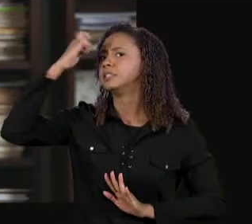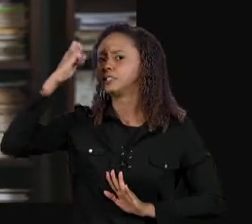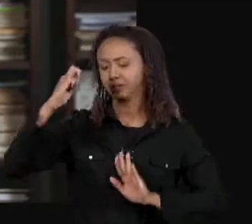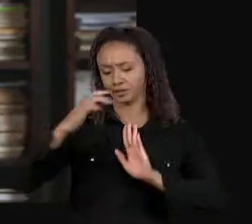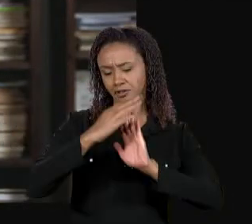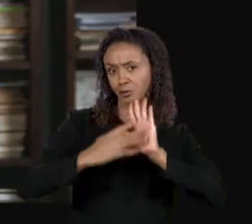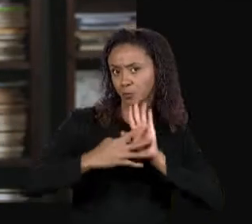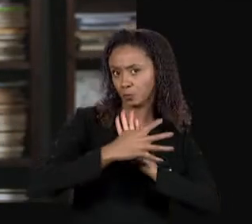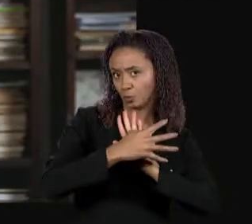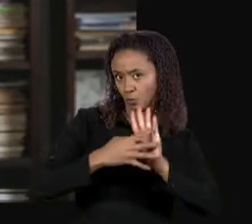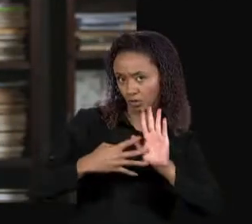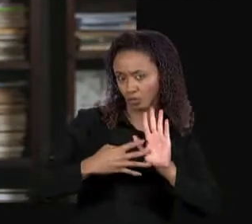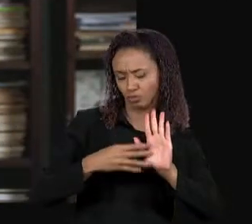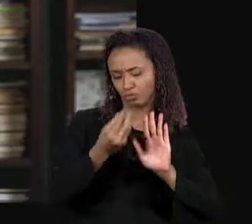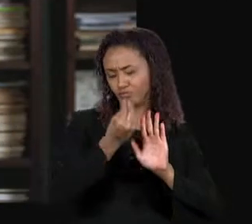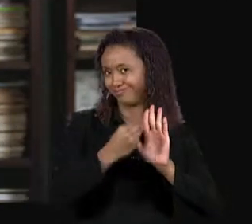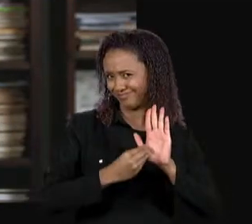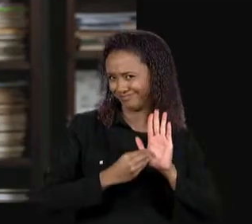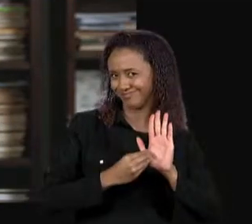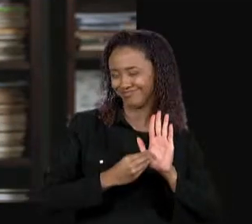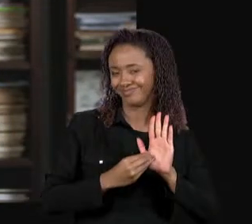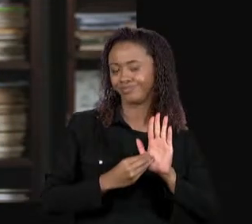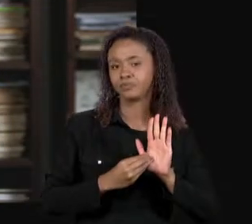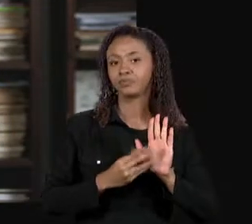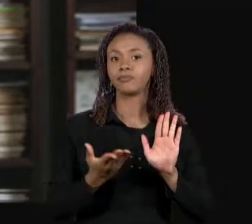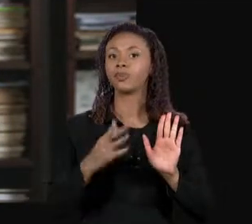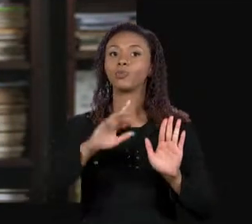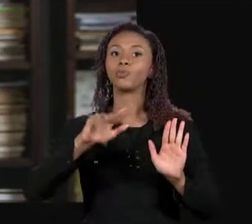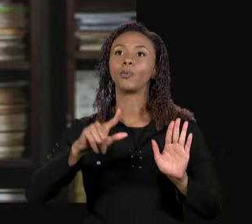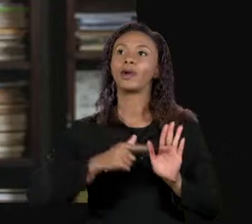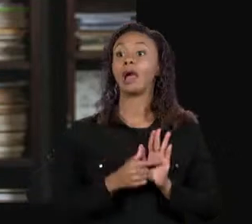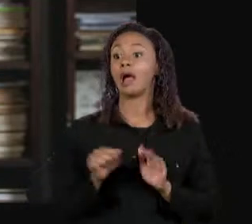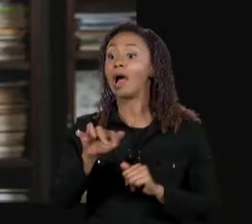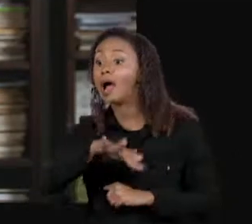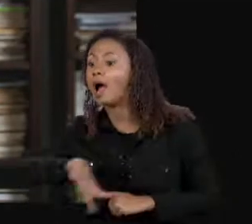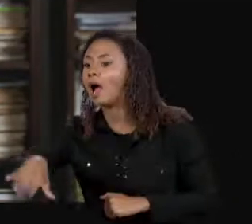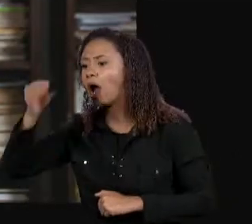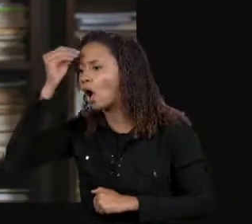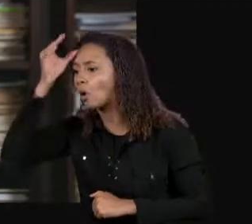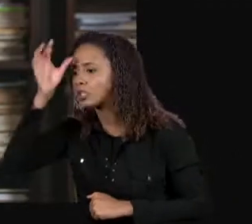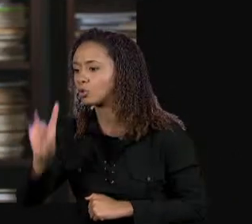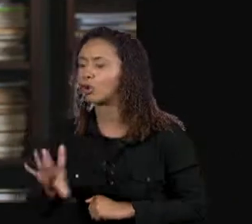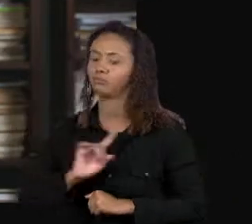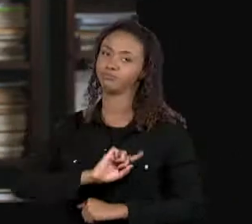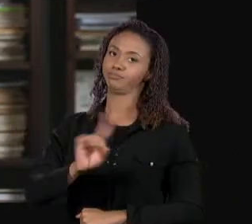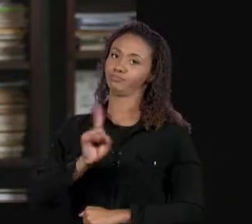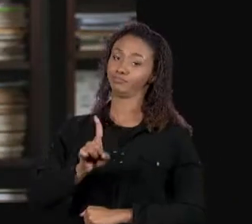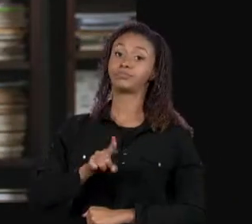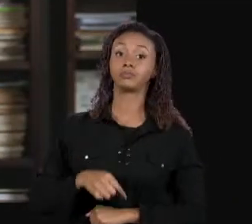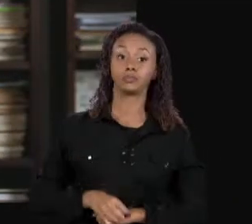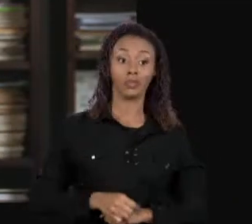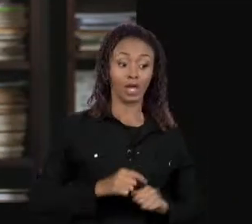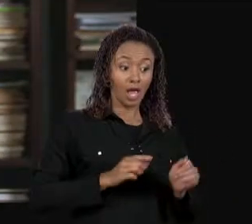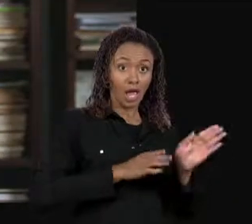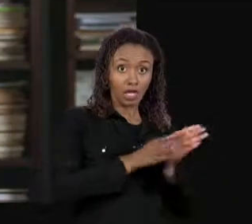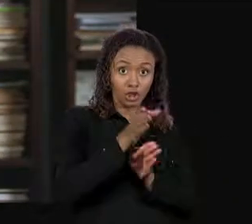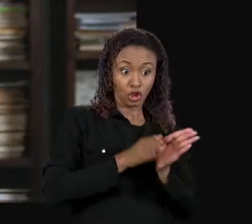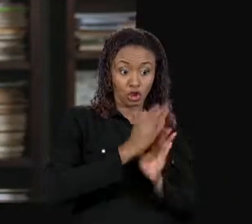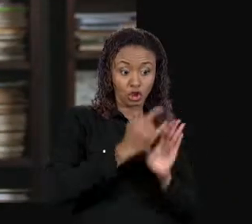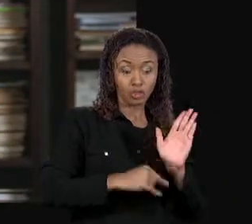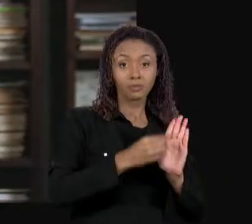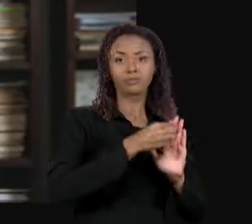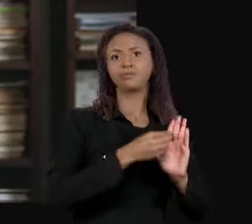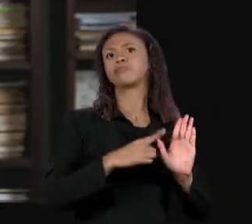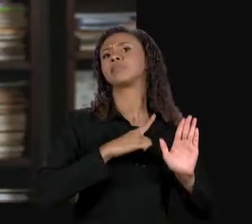está colocada nas diretrizes? Então, ela não é uma ideia de currículo como área de conhecimento. As diretrizes pretendem construir algo muito